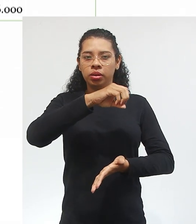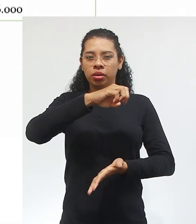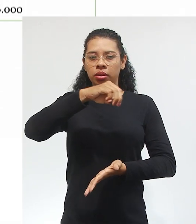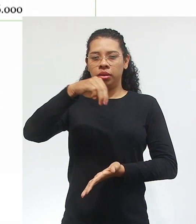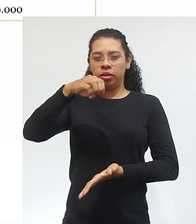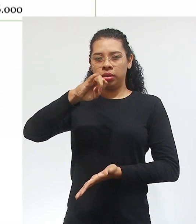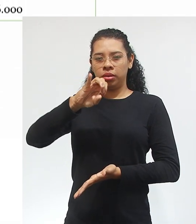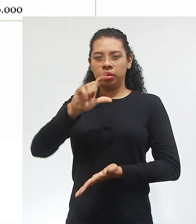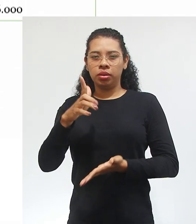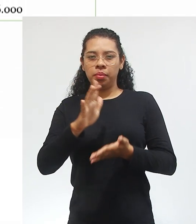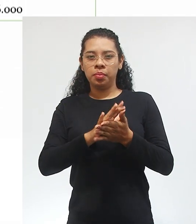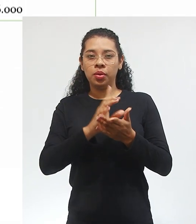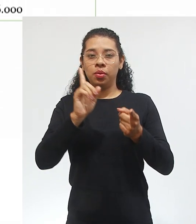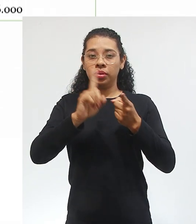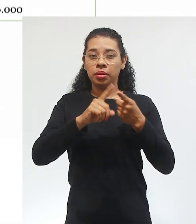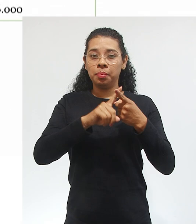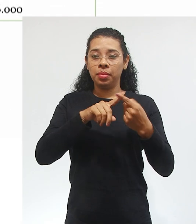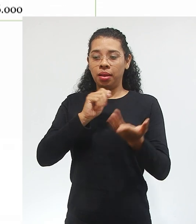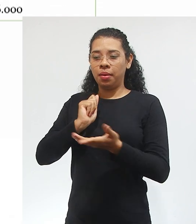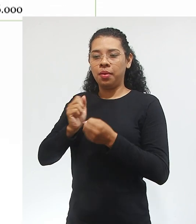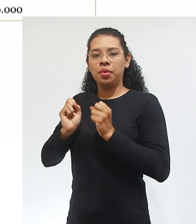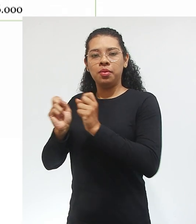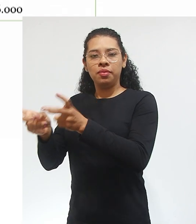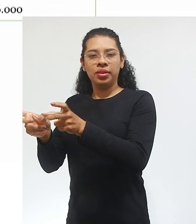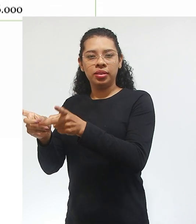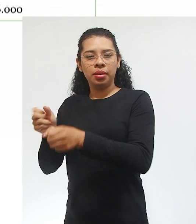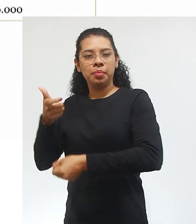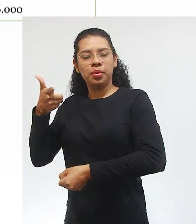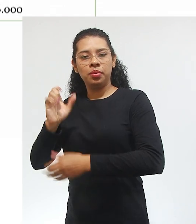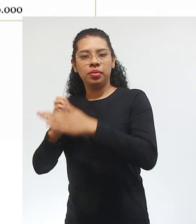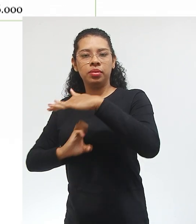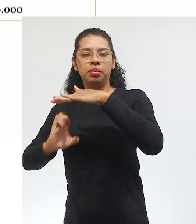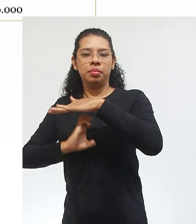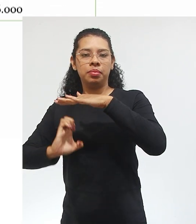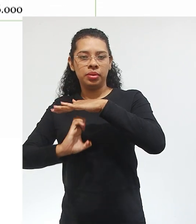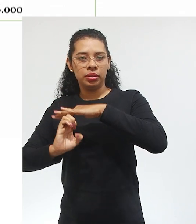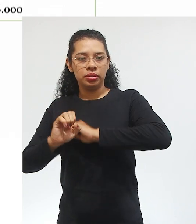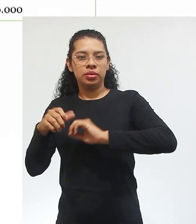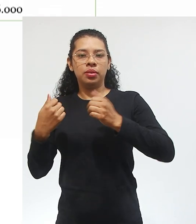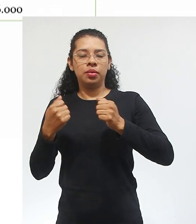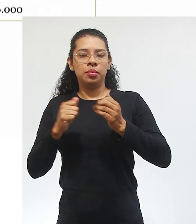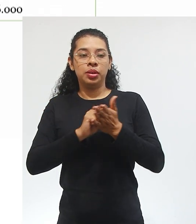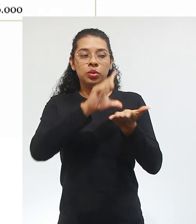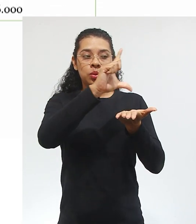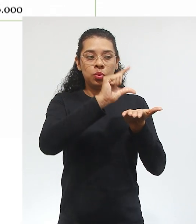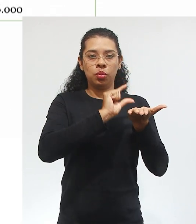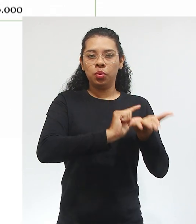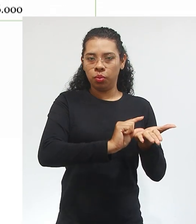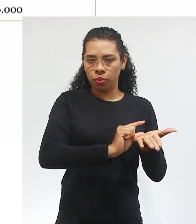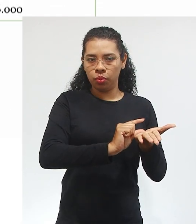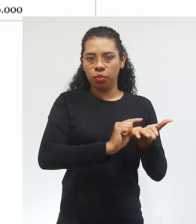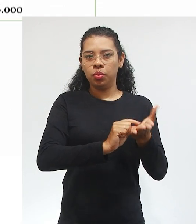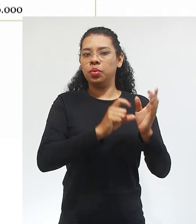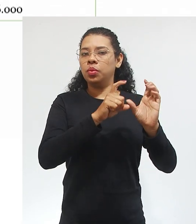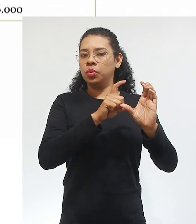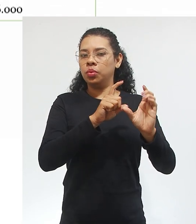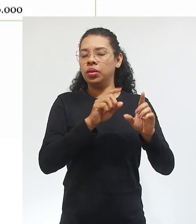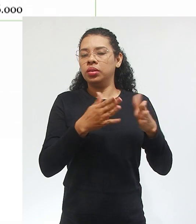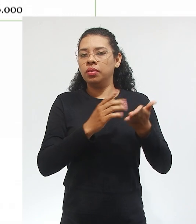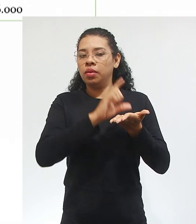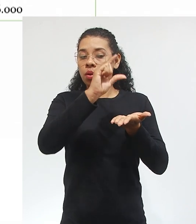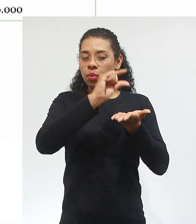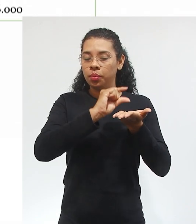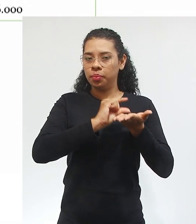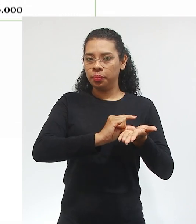isso? Então agora eu tenho que também dar baixa lá no meu estoque. Então aqui que eu vou dar baixa da mercadoria, ou seja, eu